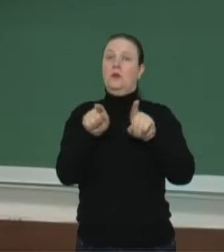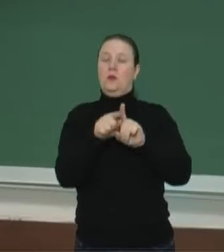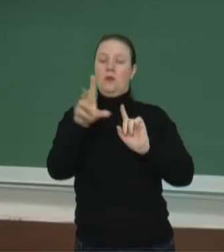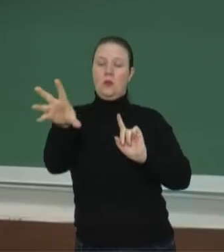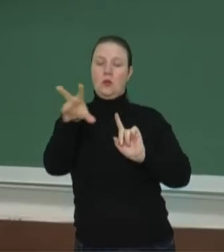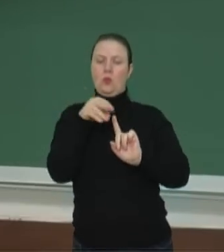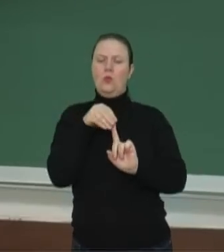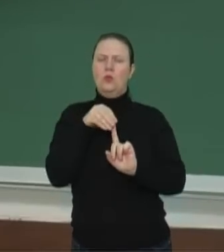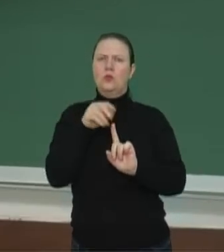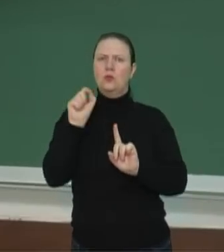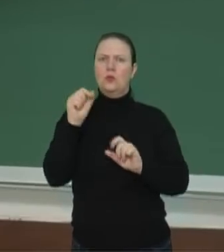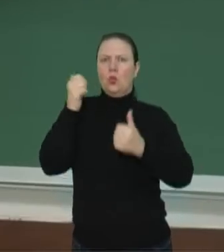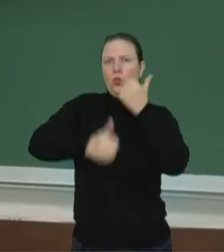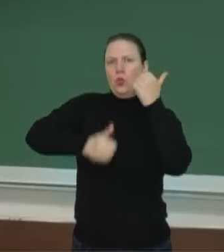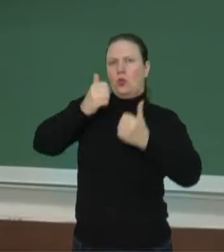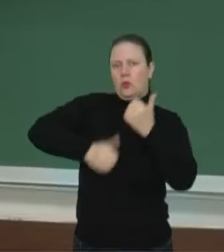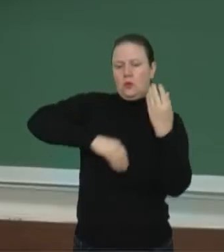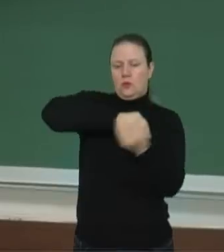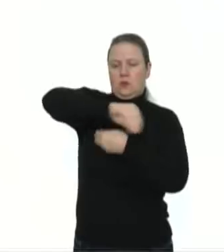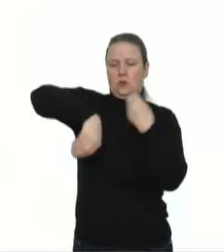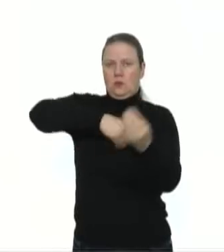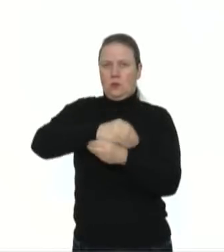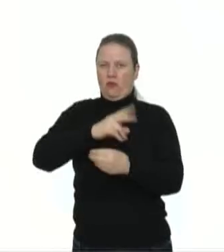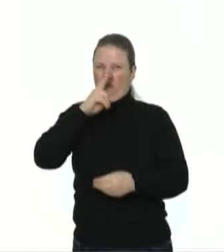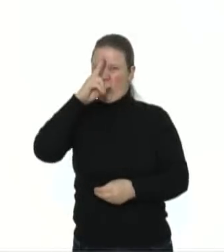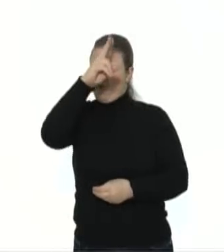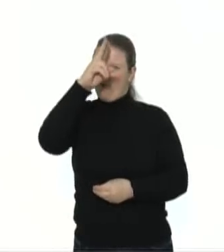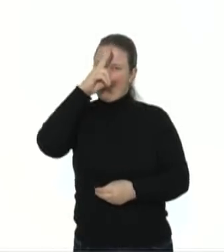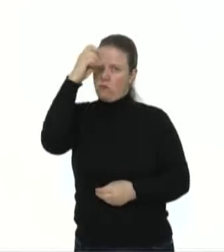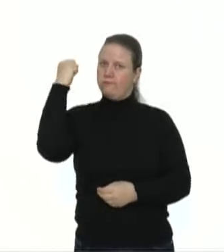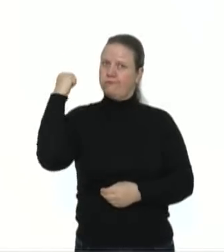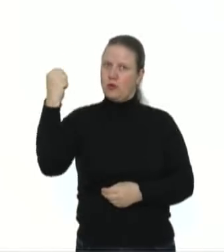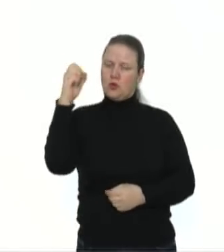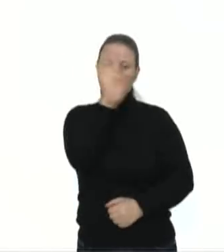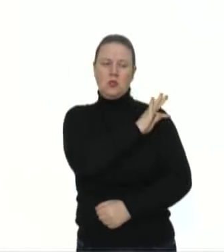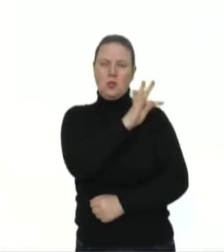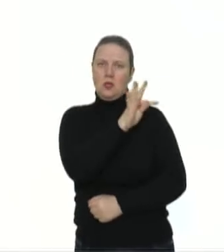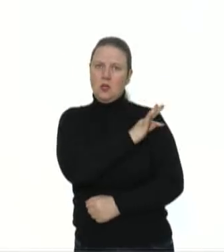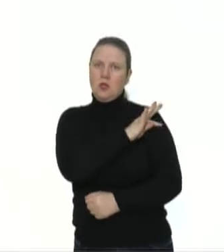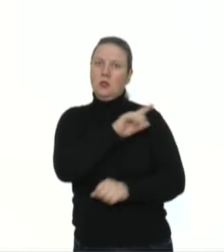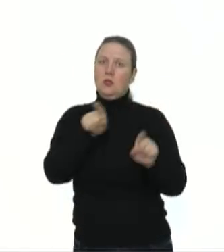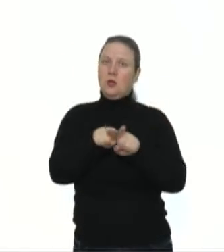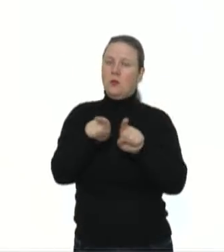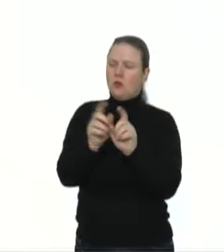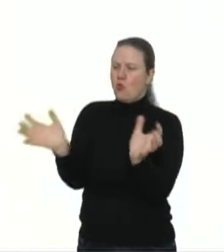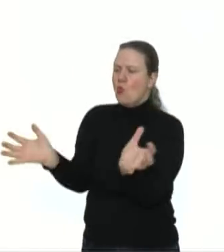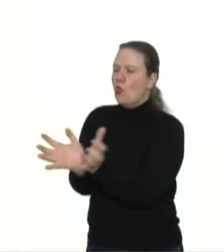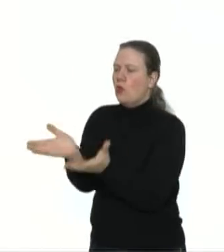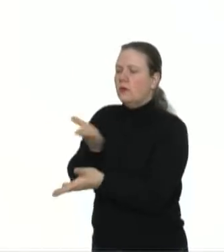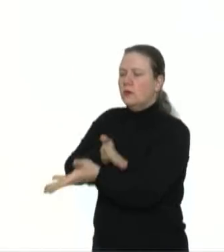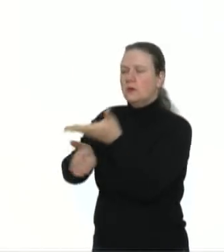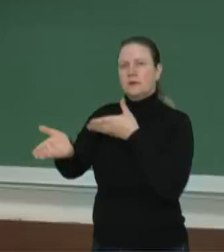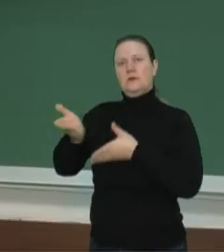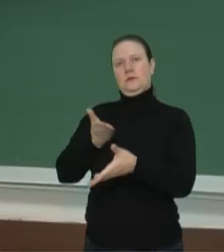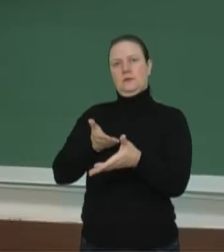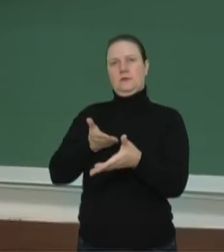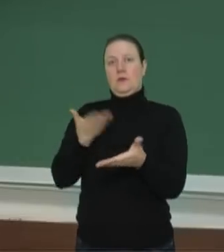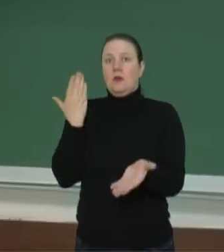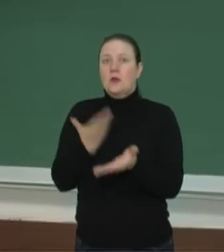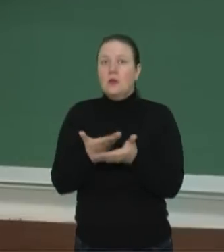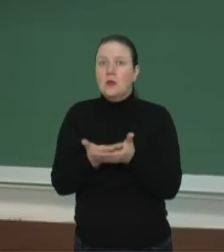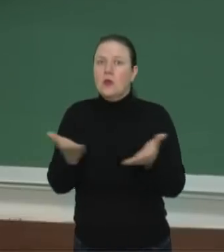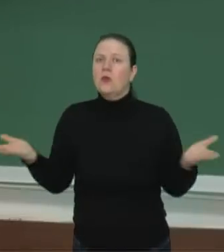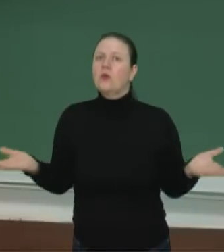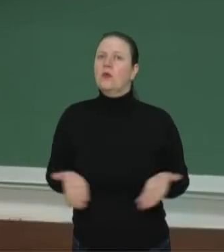que ele é um esporte que mistura força bruta, técnica e coletividade. Na aula de